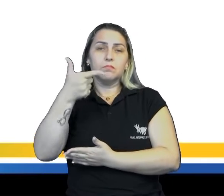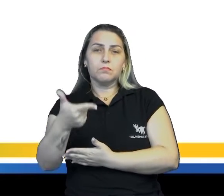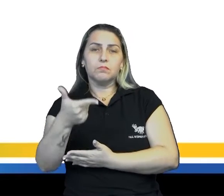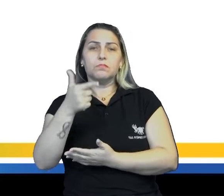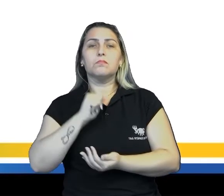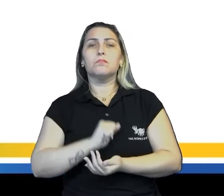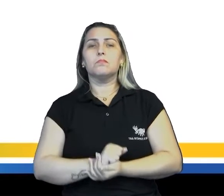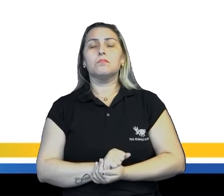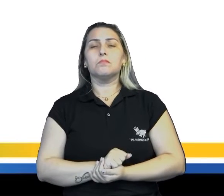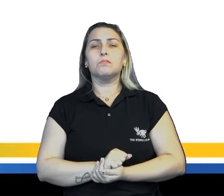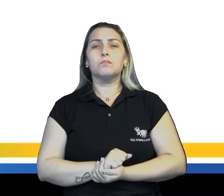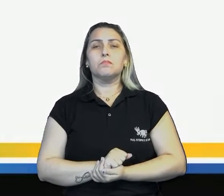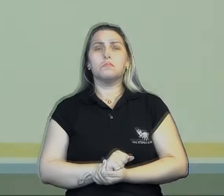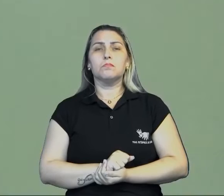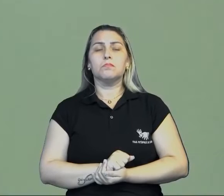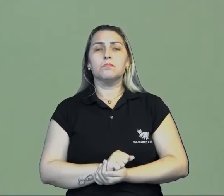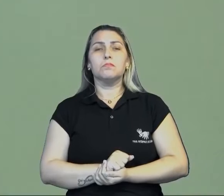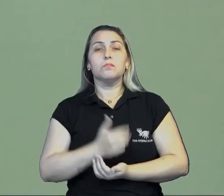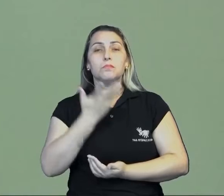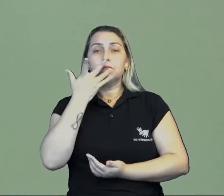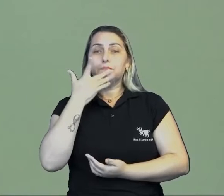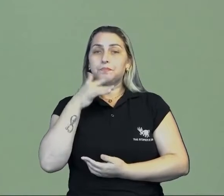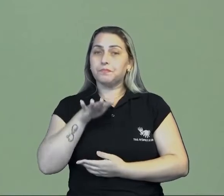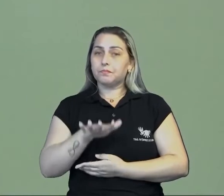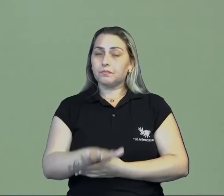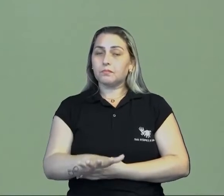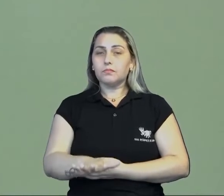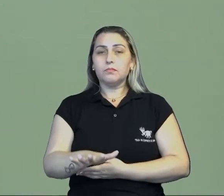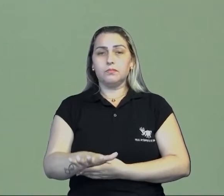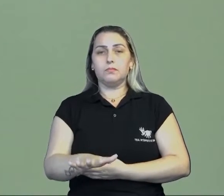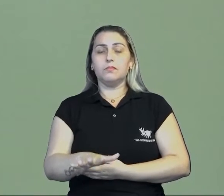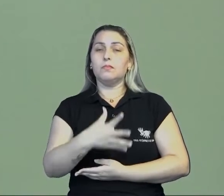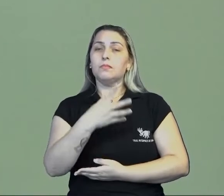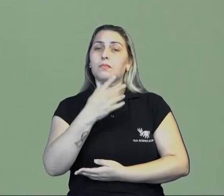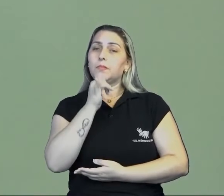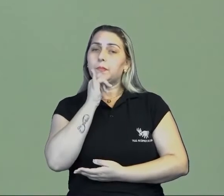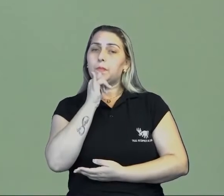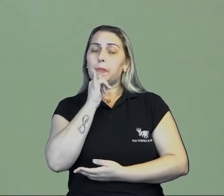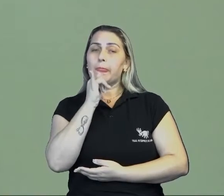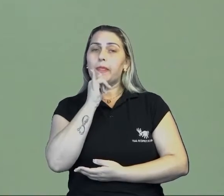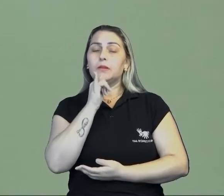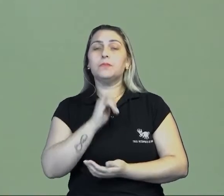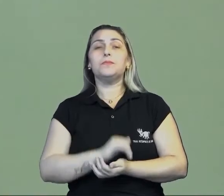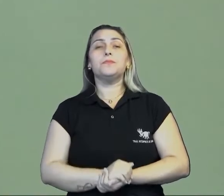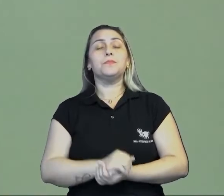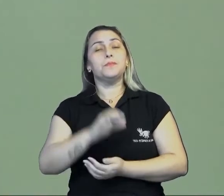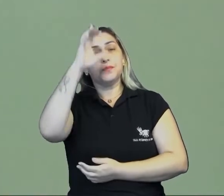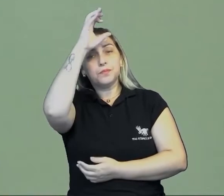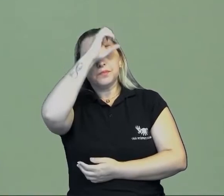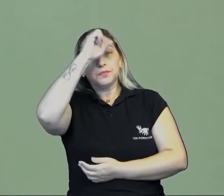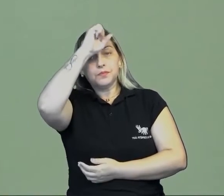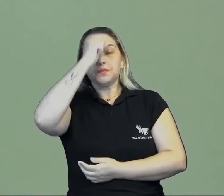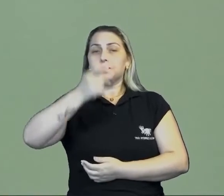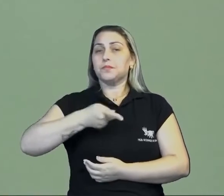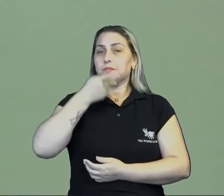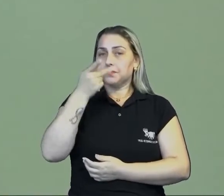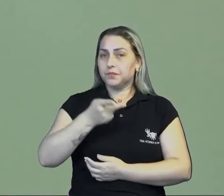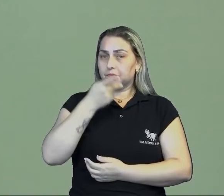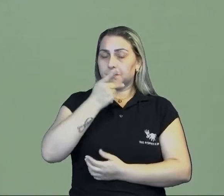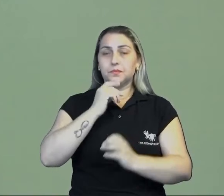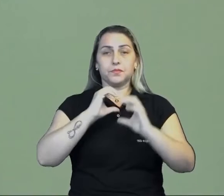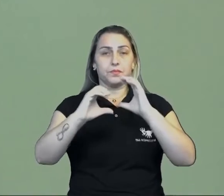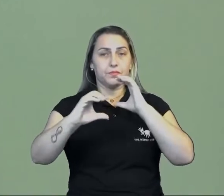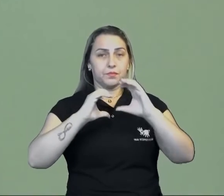outros. Então, uma criança pequena, por exemplo, quando ela está aprendendo a falar, ela